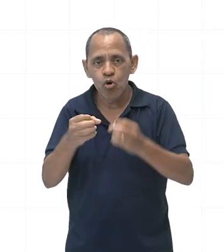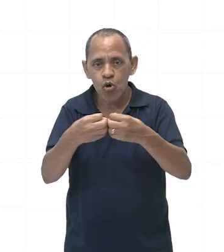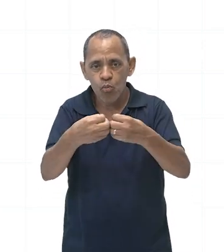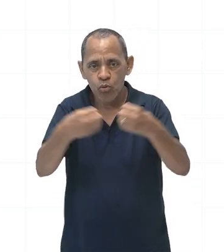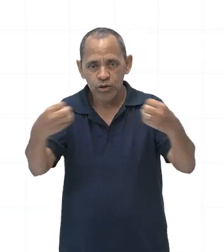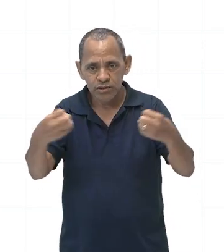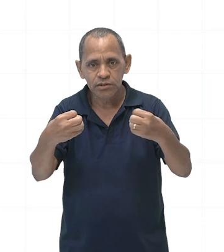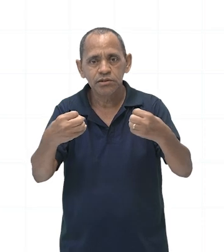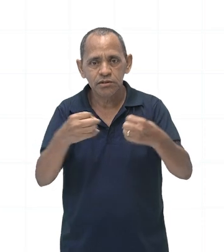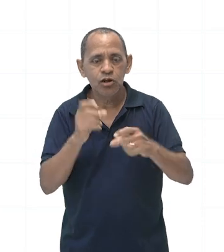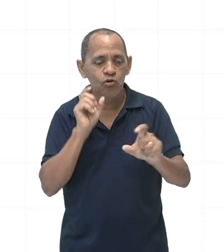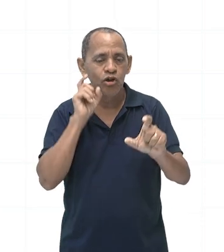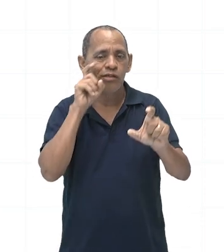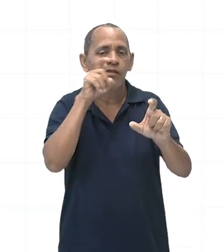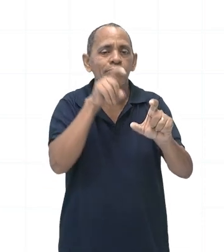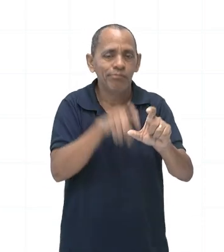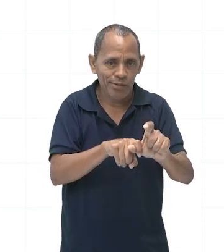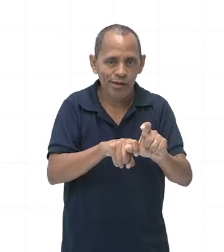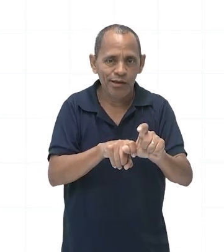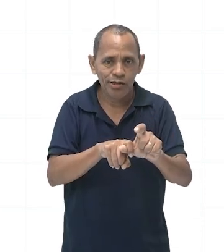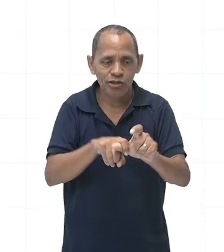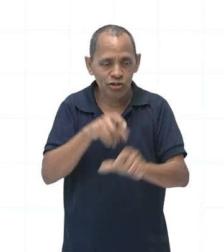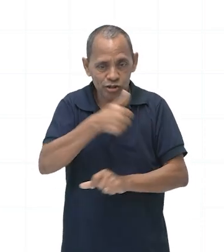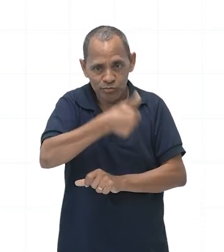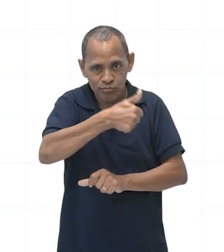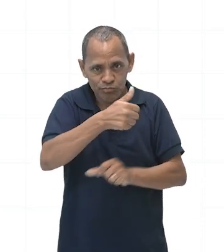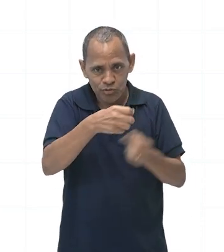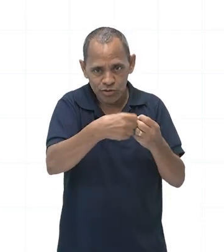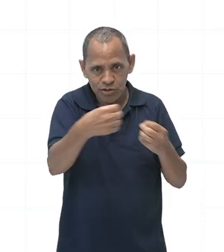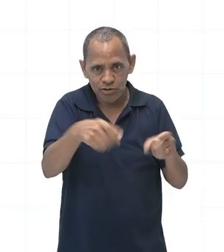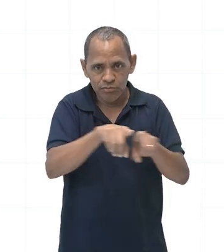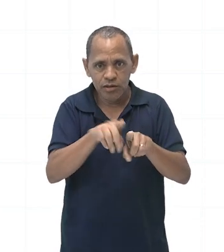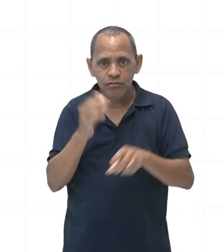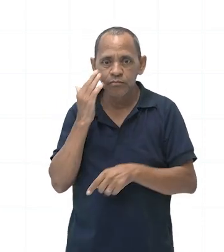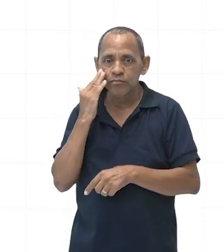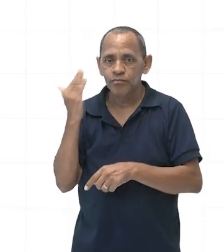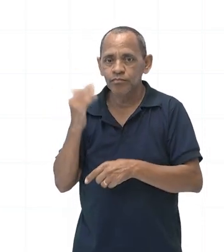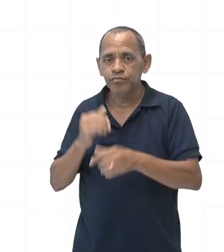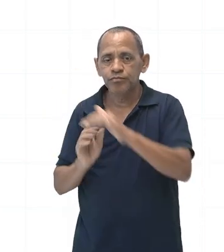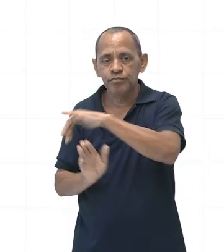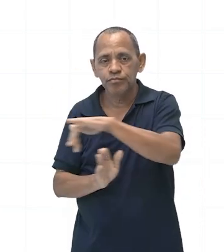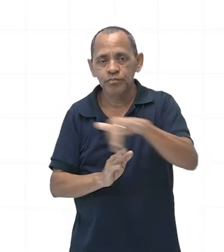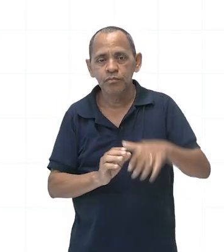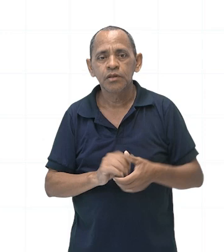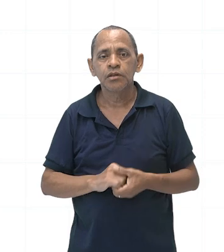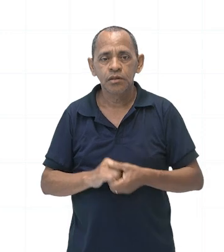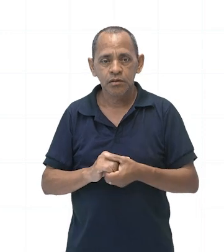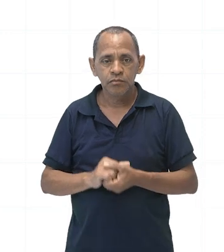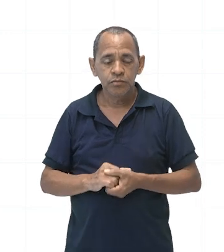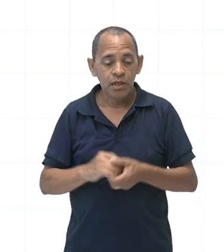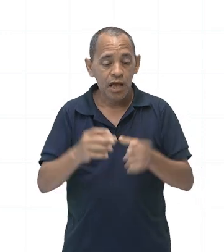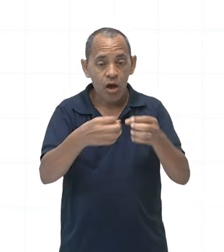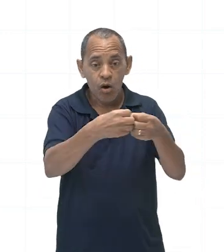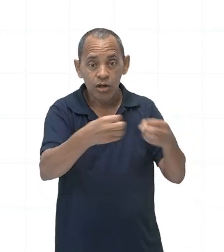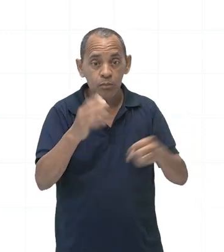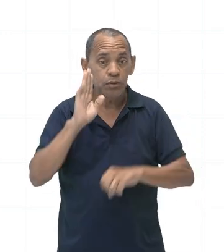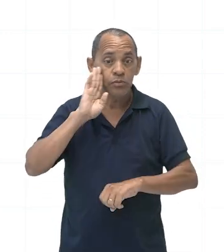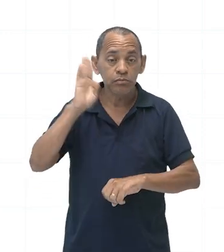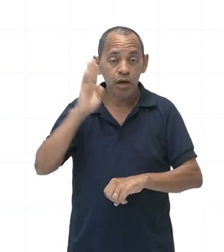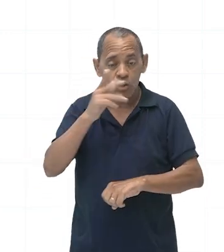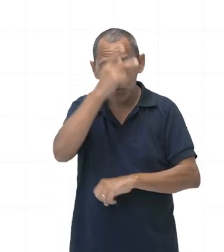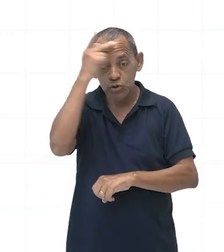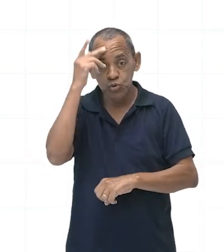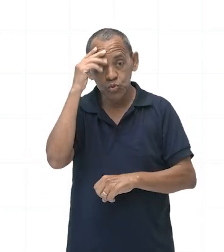subordinada que dependa da minha primeira oração. Observem aí comigo, então. A oração principal, as pessoas